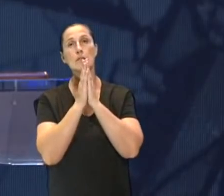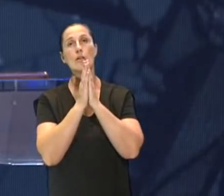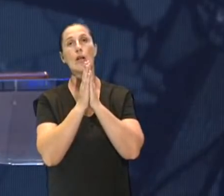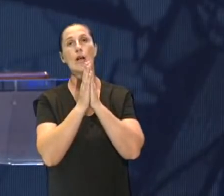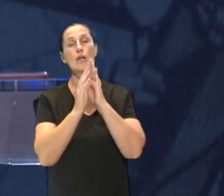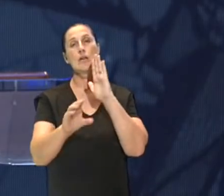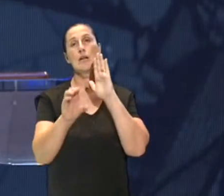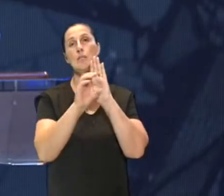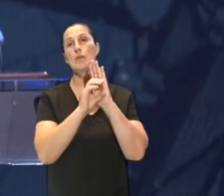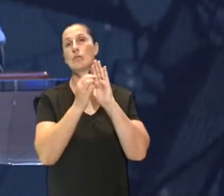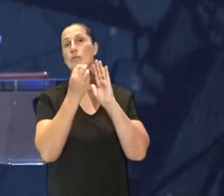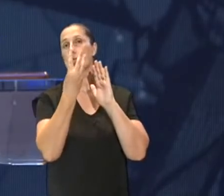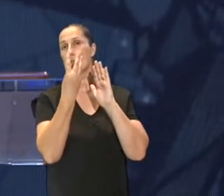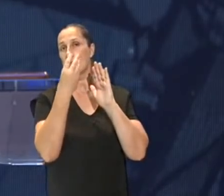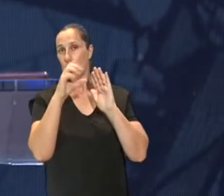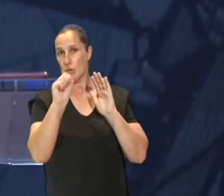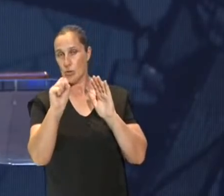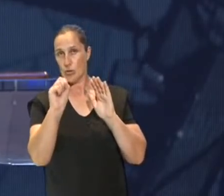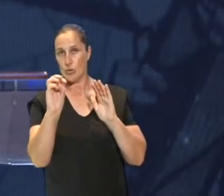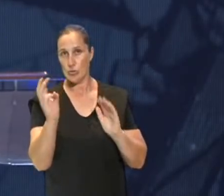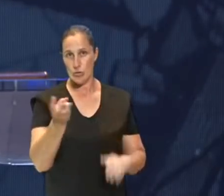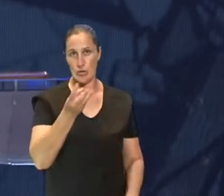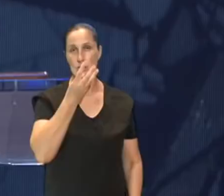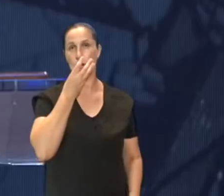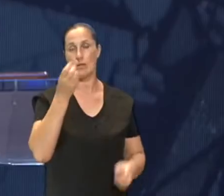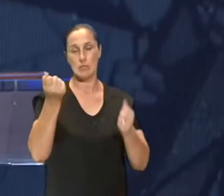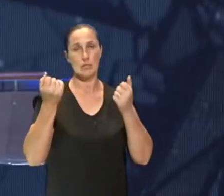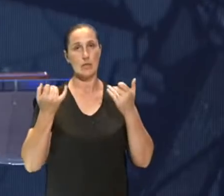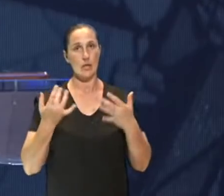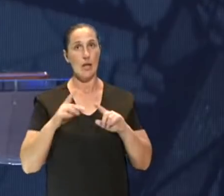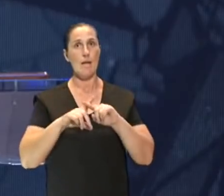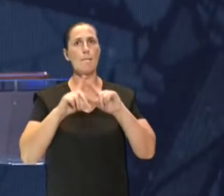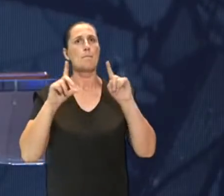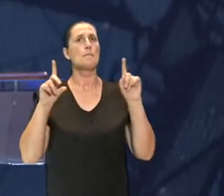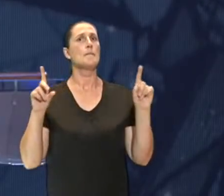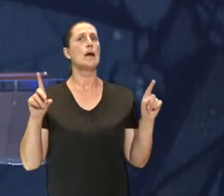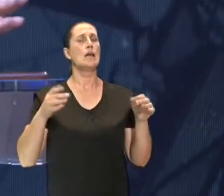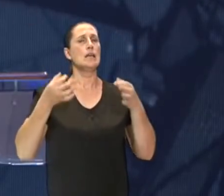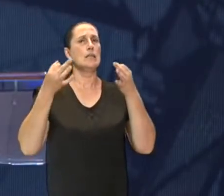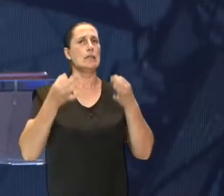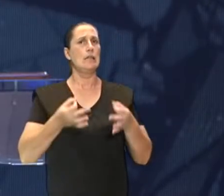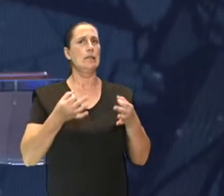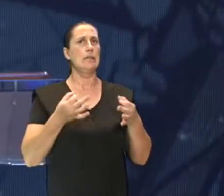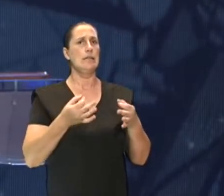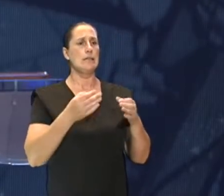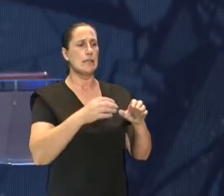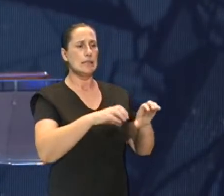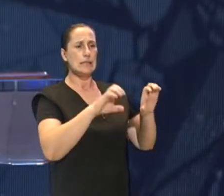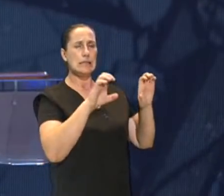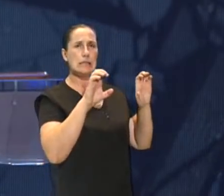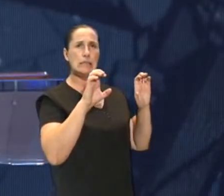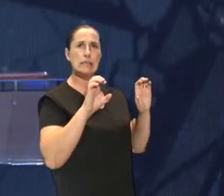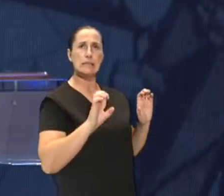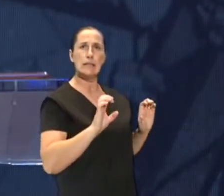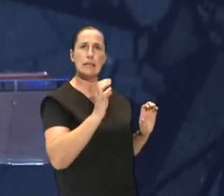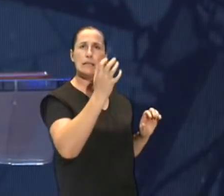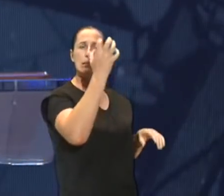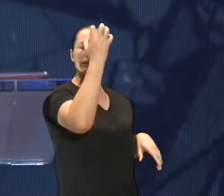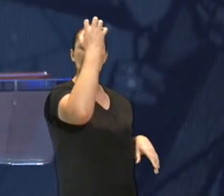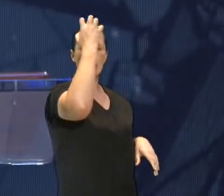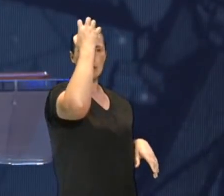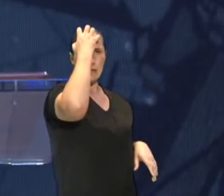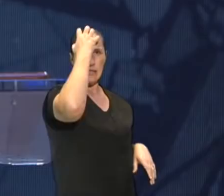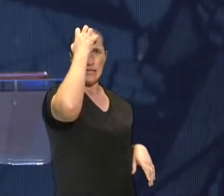de Isaías, mas com certeza, a oração de Ezequias tinha acontecido antes, nas noites de